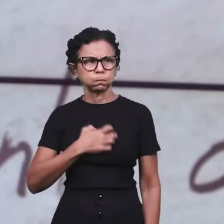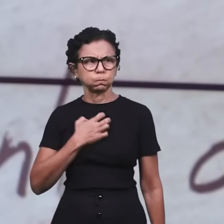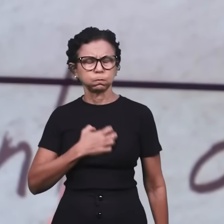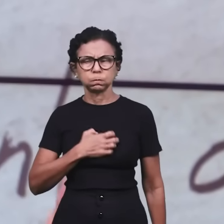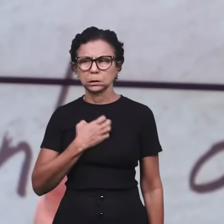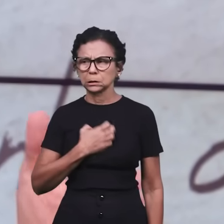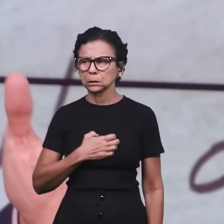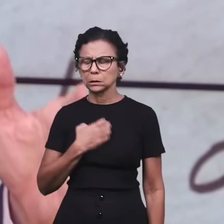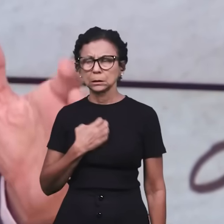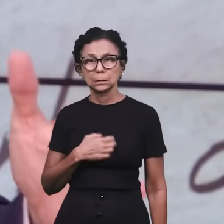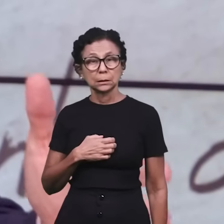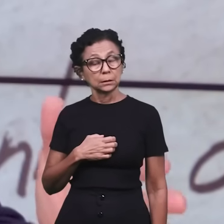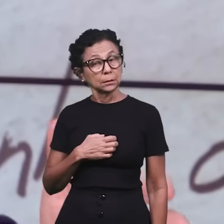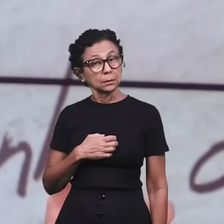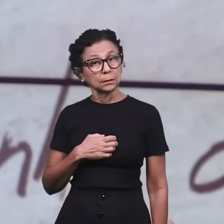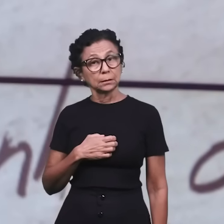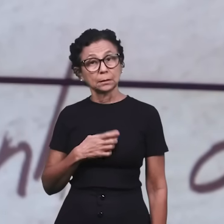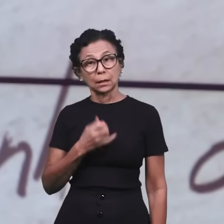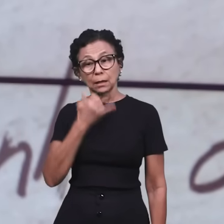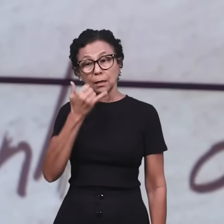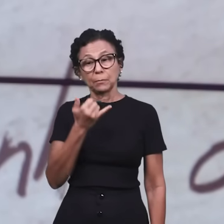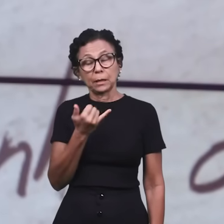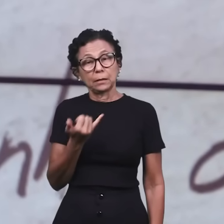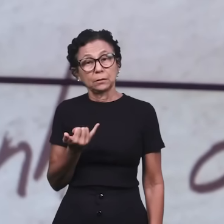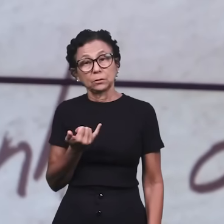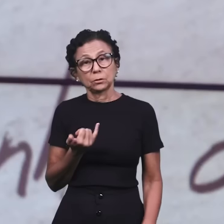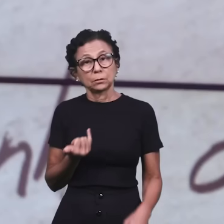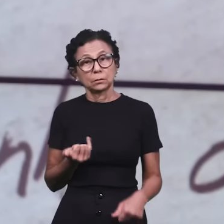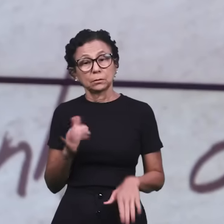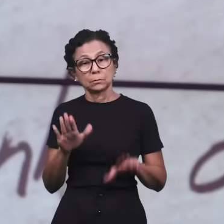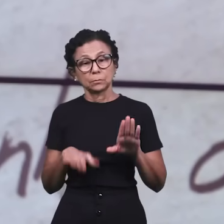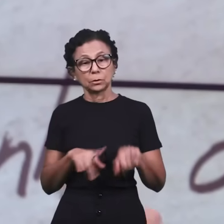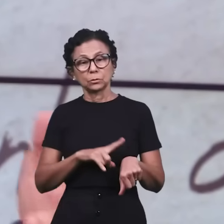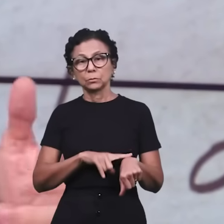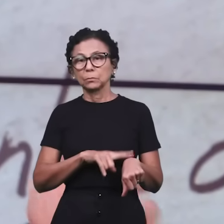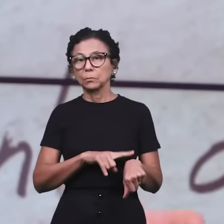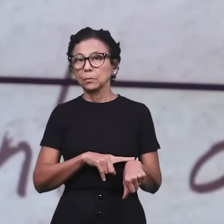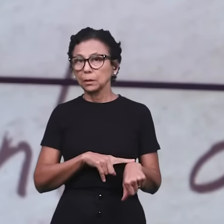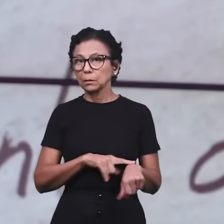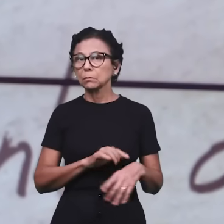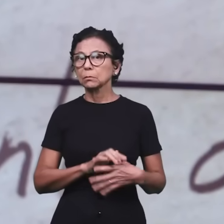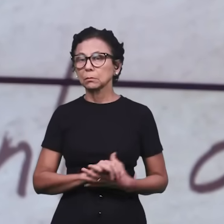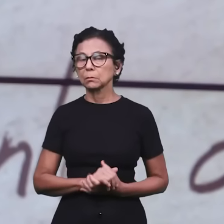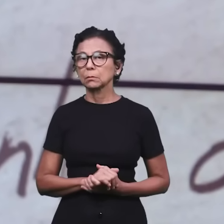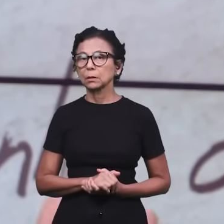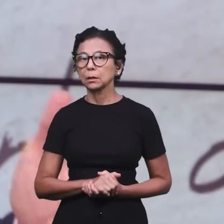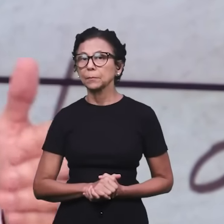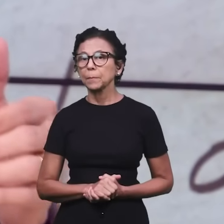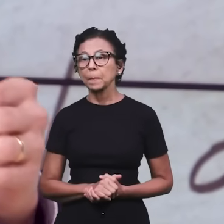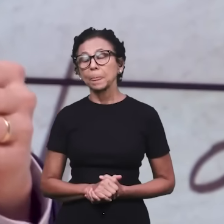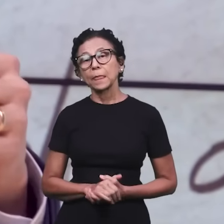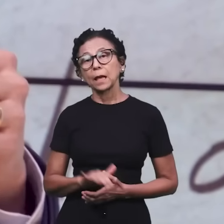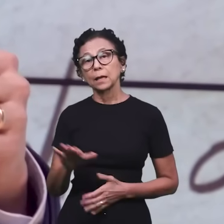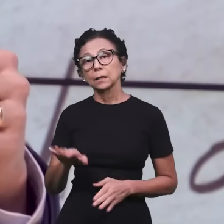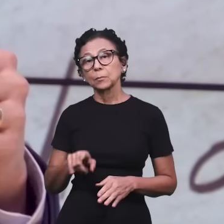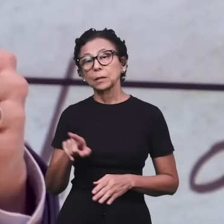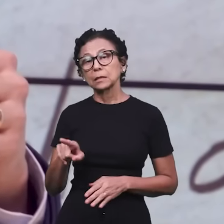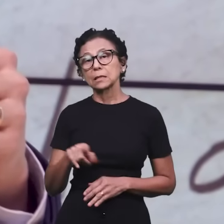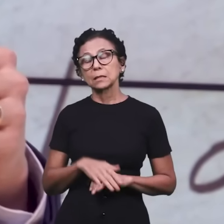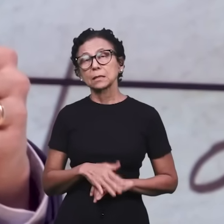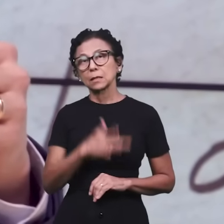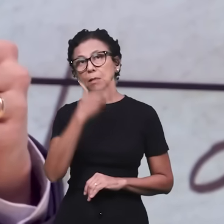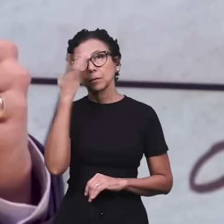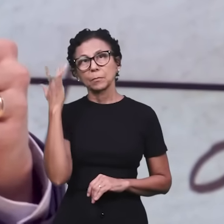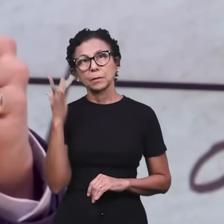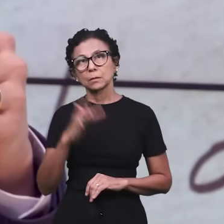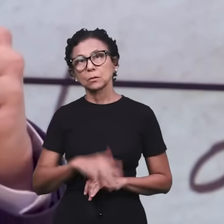momento, né? É, Aconteceu aquele momento e por muitas vezes é do temperamento da pessoa. Às vezes até ela faz